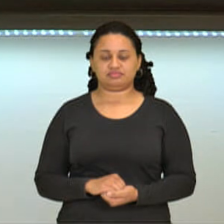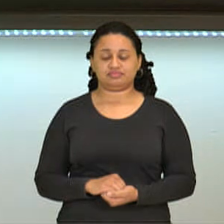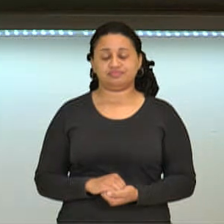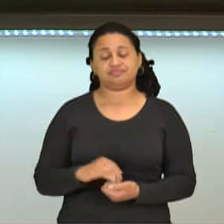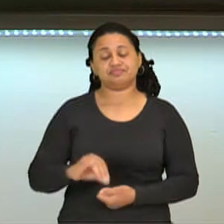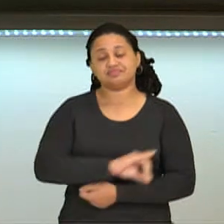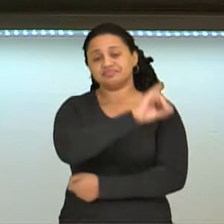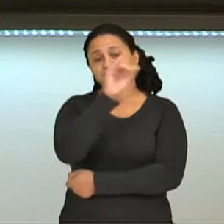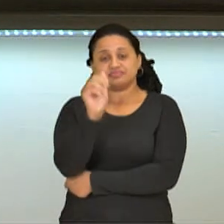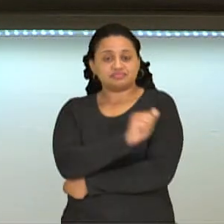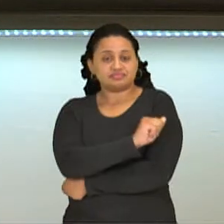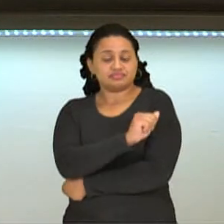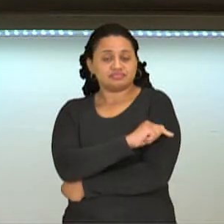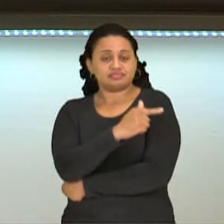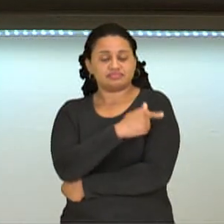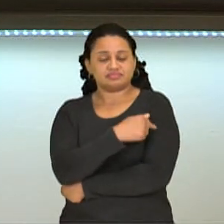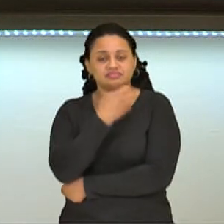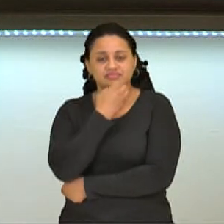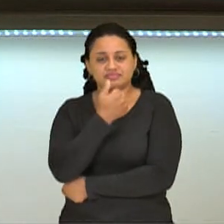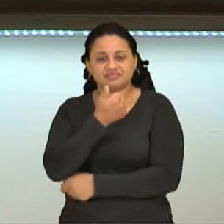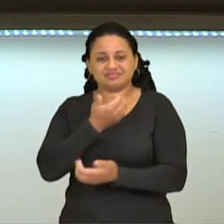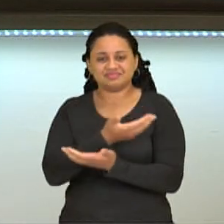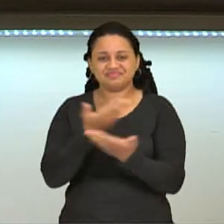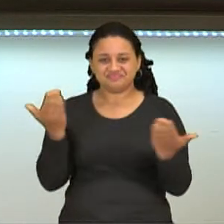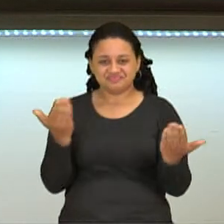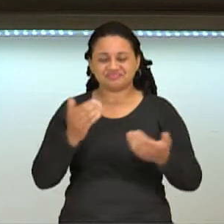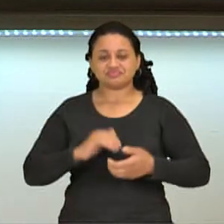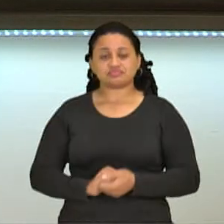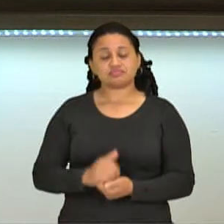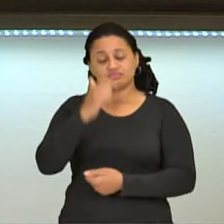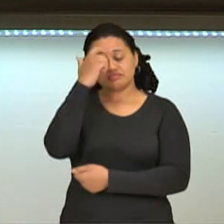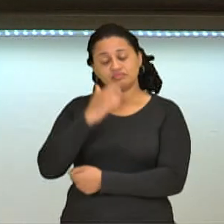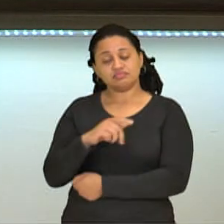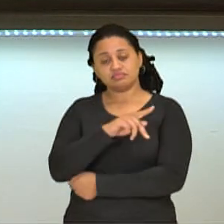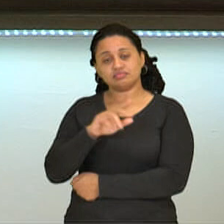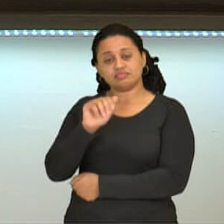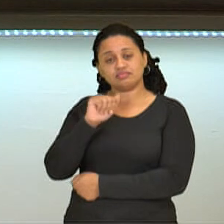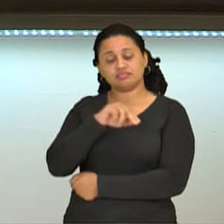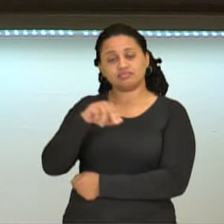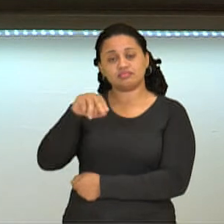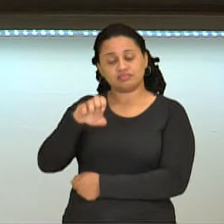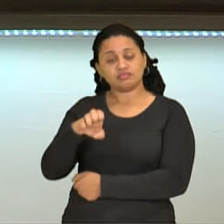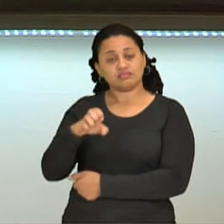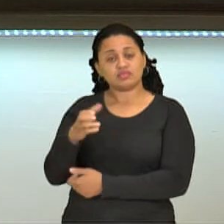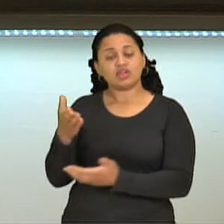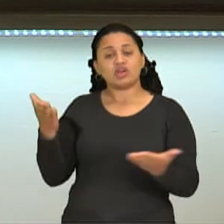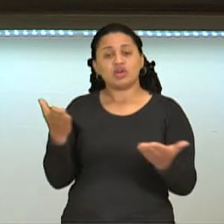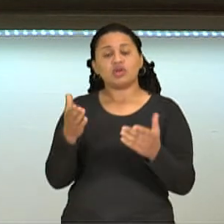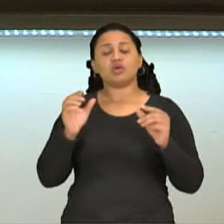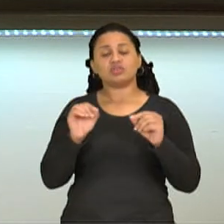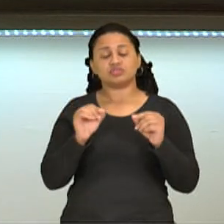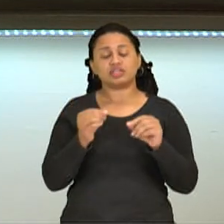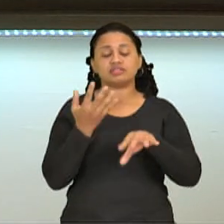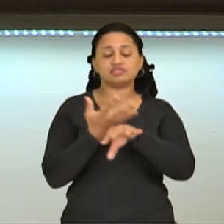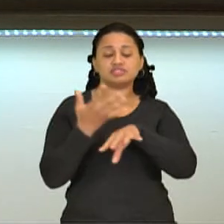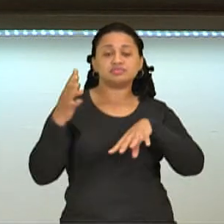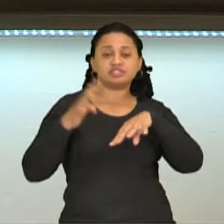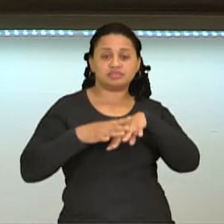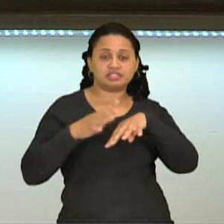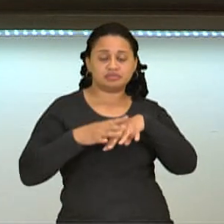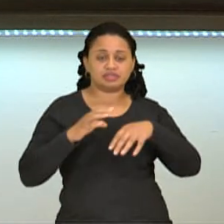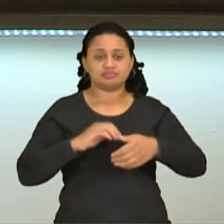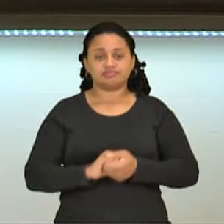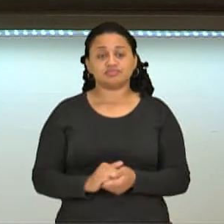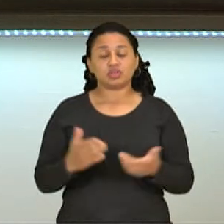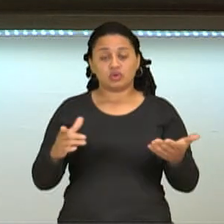Olá, alunos do sétimo ano, tudo bem com vocês? Eu sou a professora Anne e hoje nós vamos trabalhar matemática.